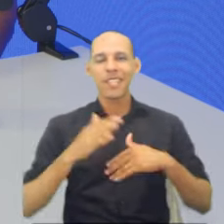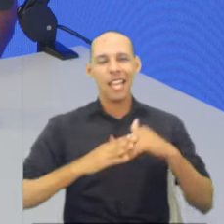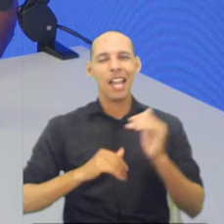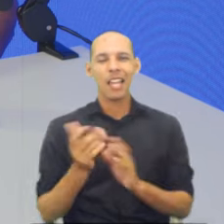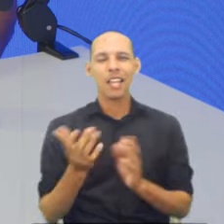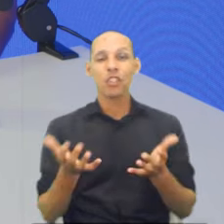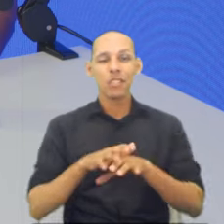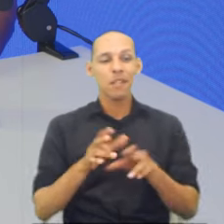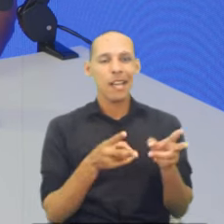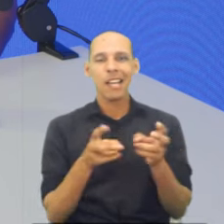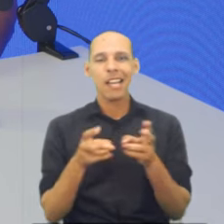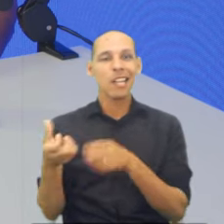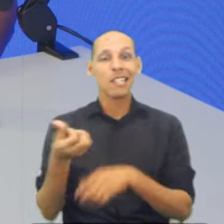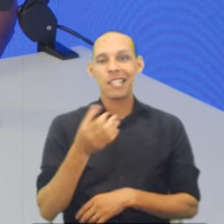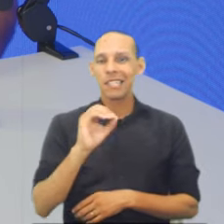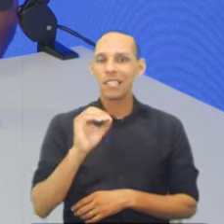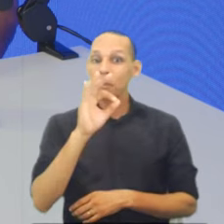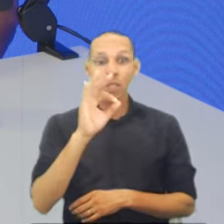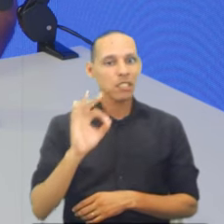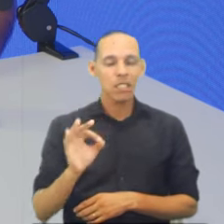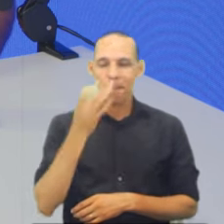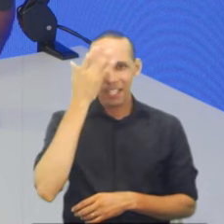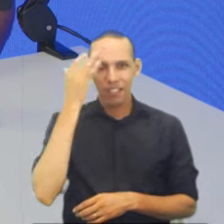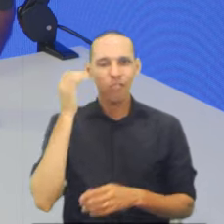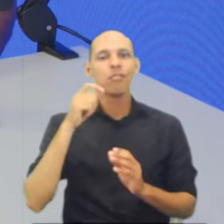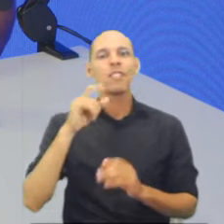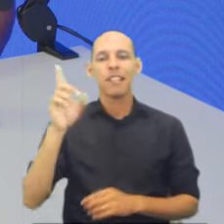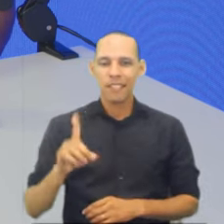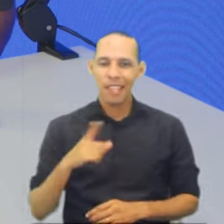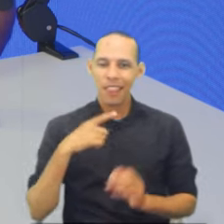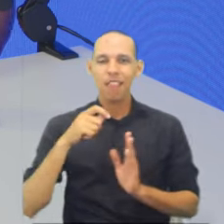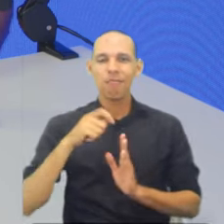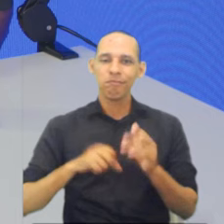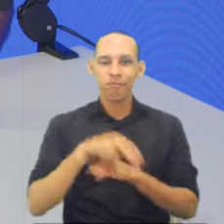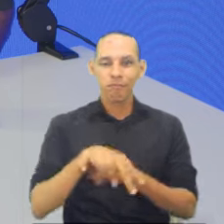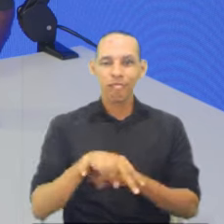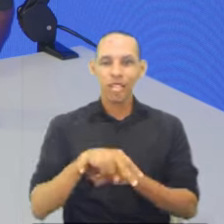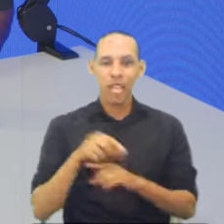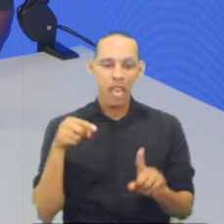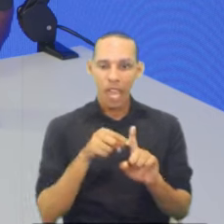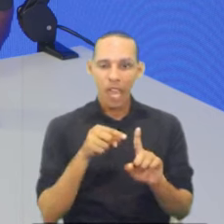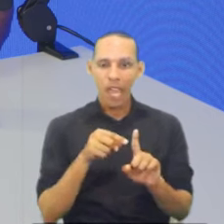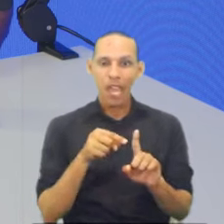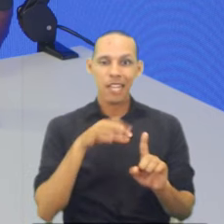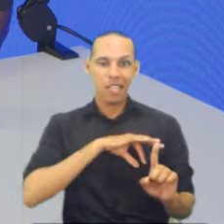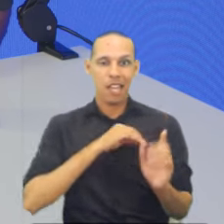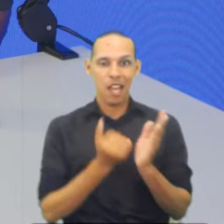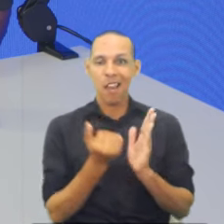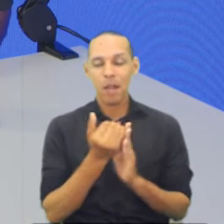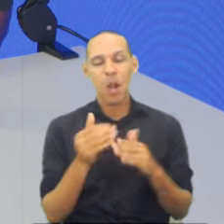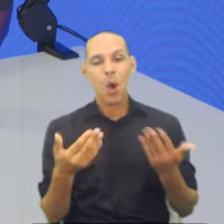gente percebeu que 60% das pessoas com deficiência contratadas nunca tiveram aumento de salário nunca foram